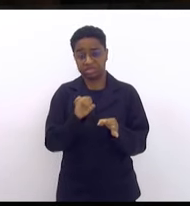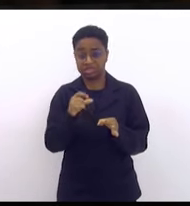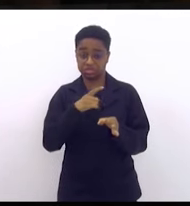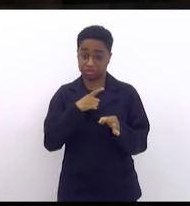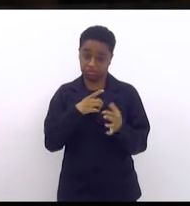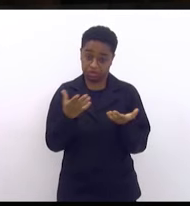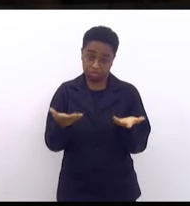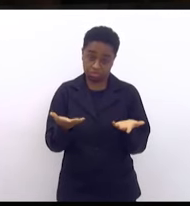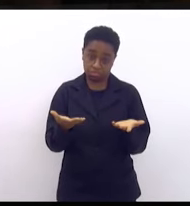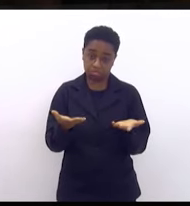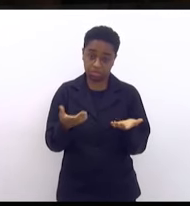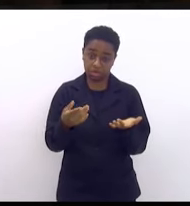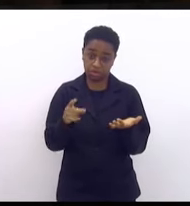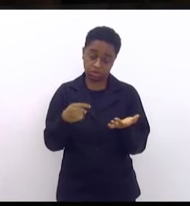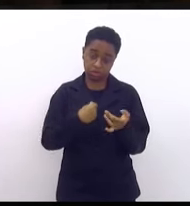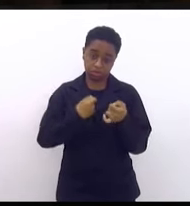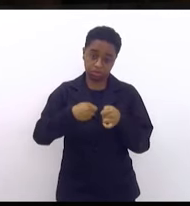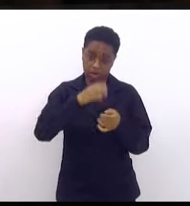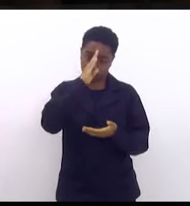existe.